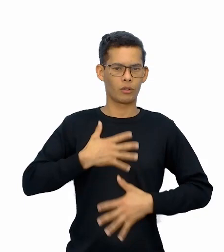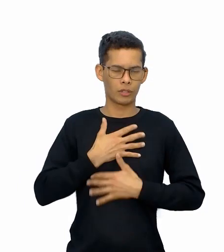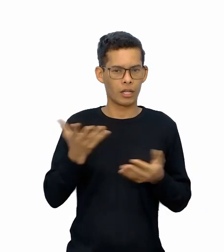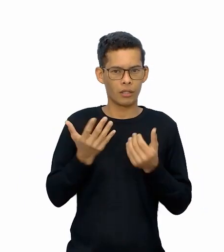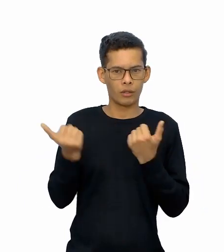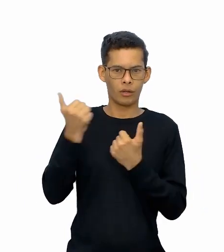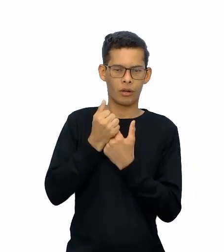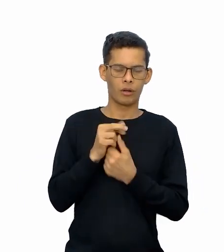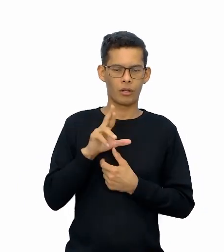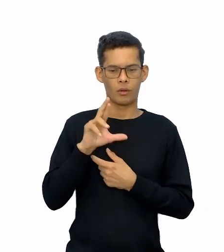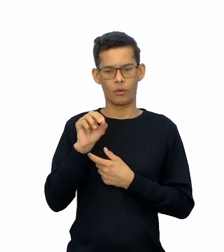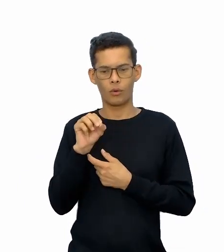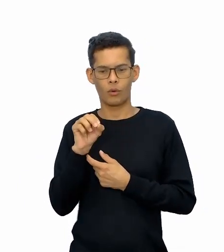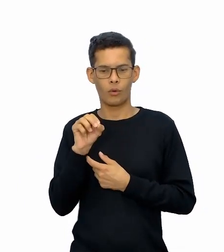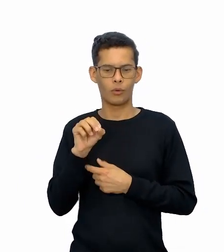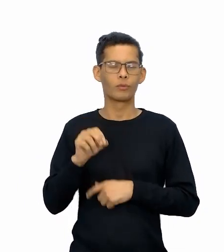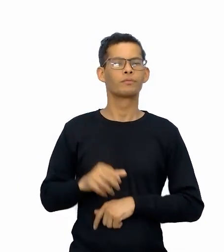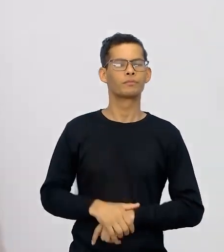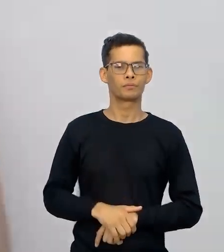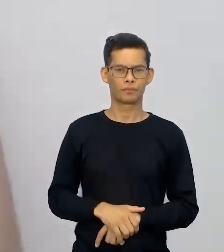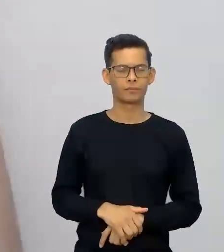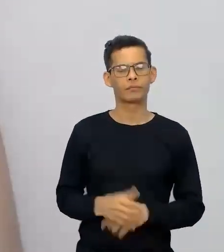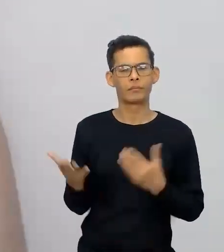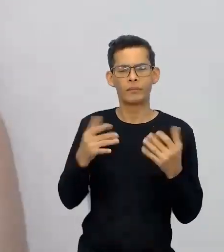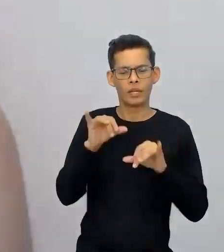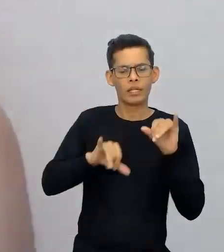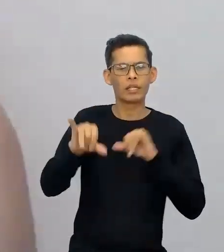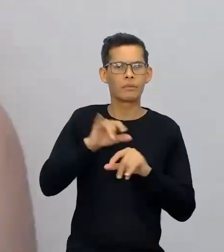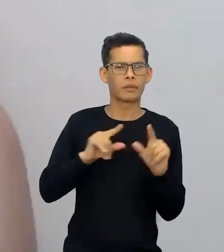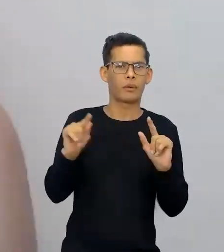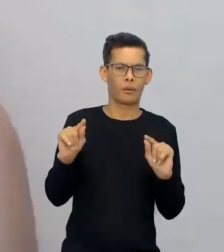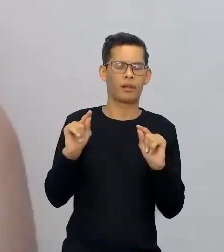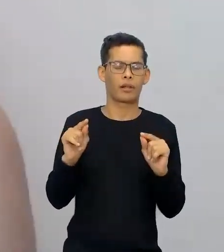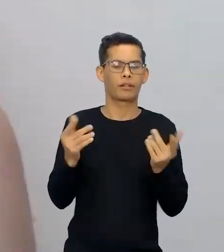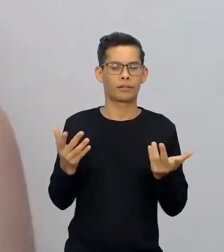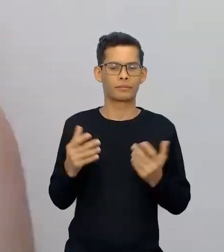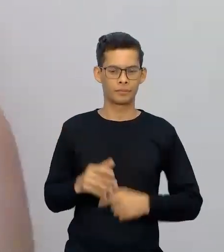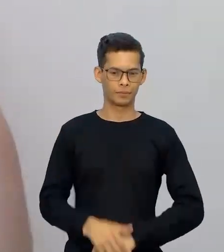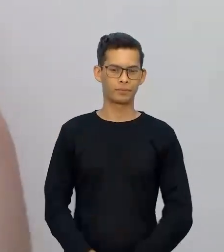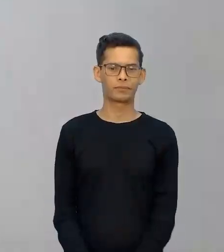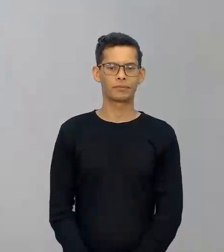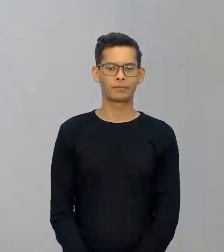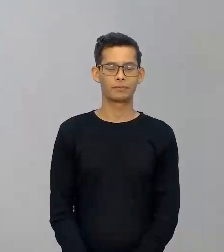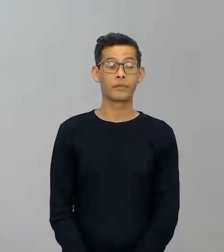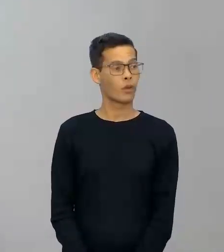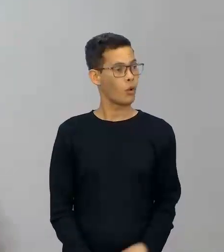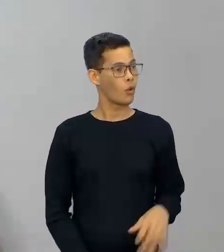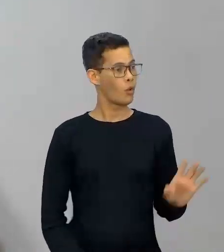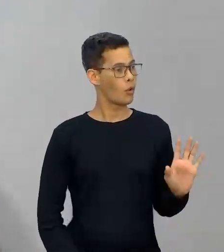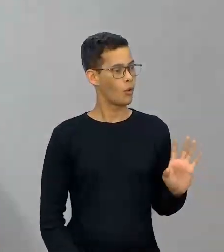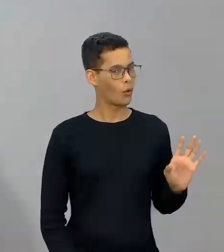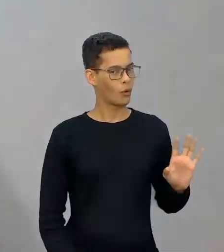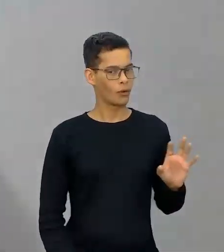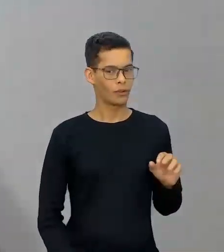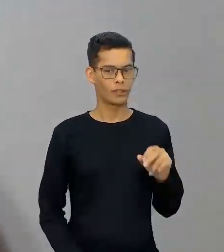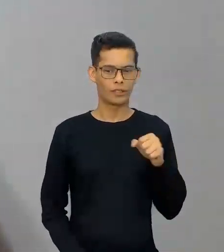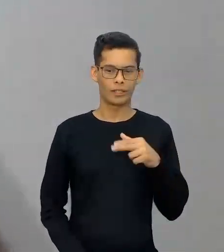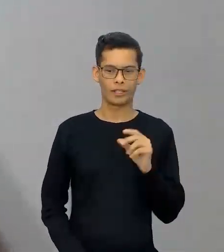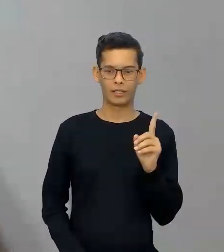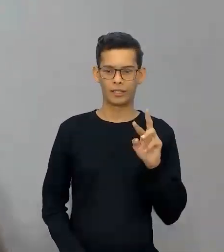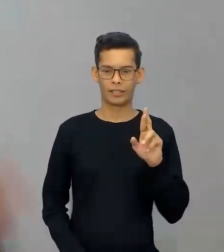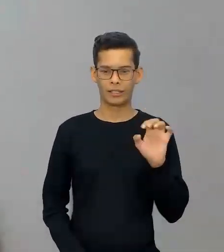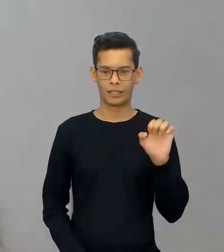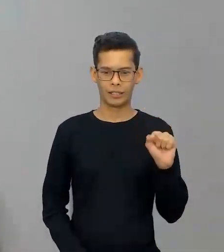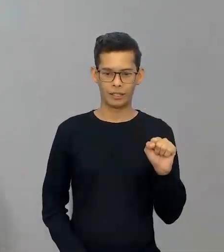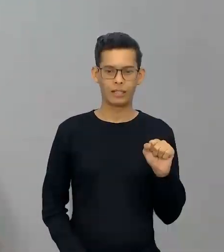para o Rô. Vamos lá, Rô, o que tem para a química agora? Oi, Andréia. Nossa, agora ficou difícil para